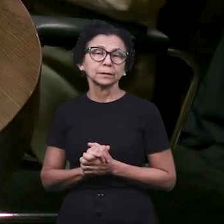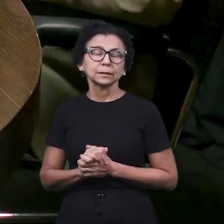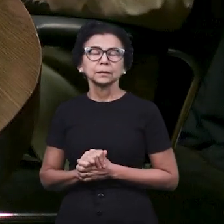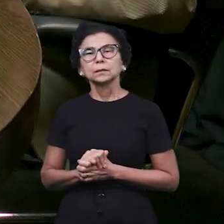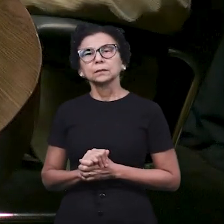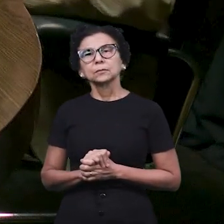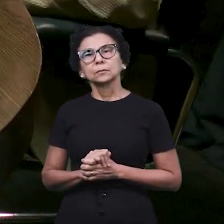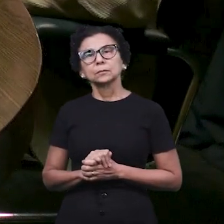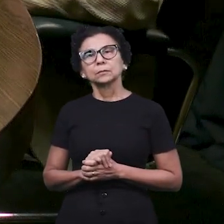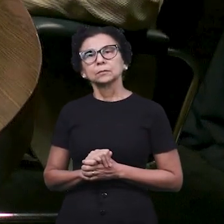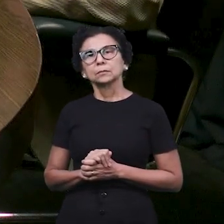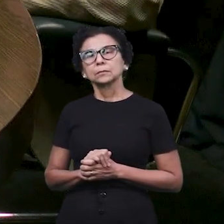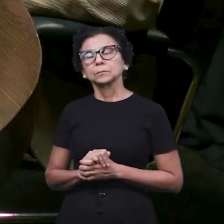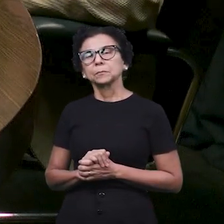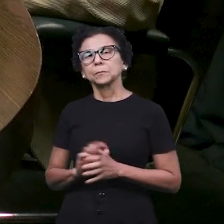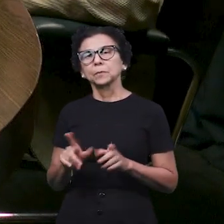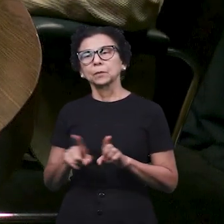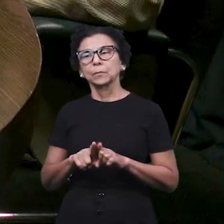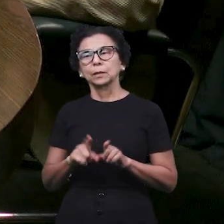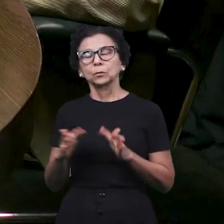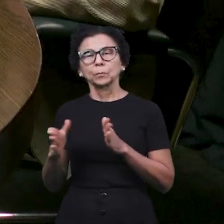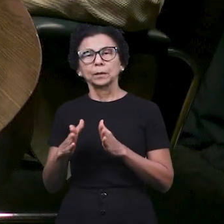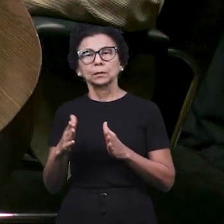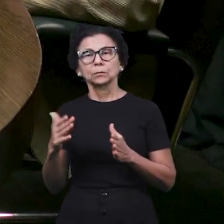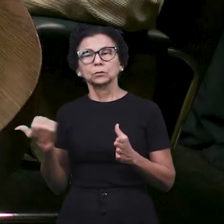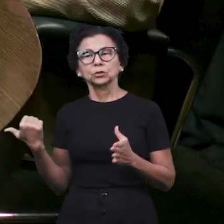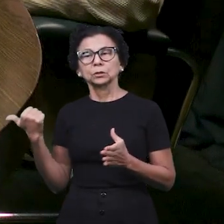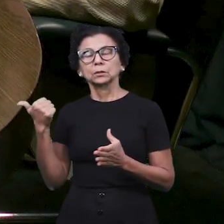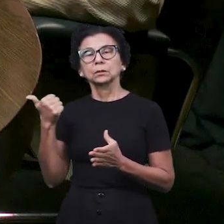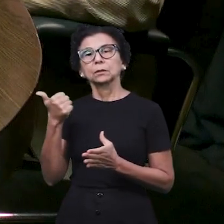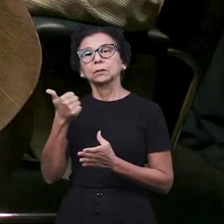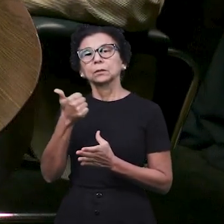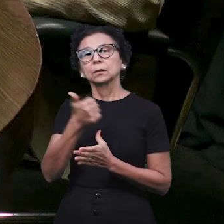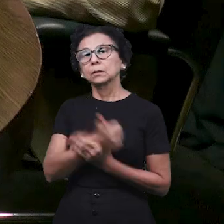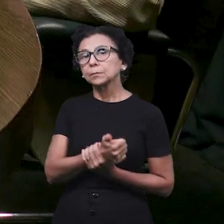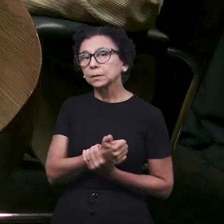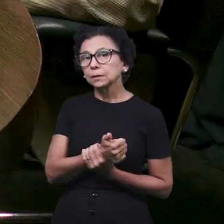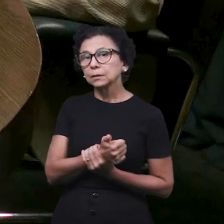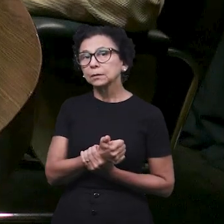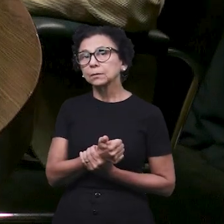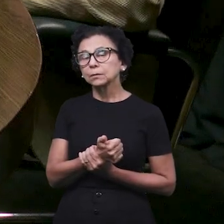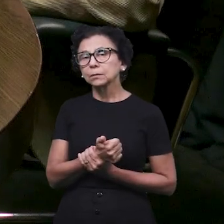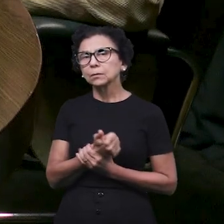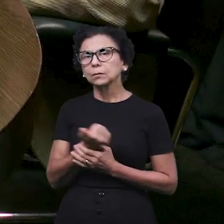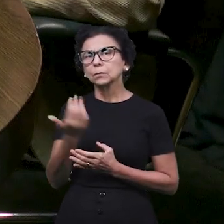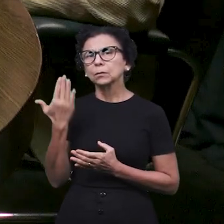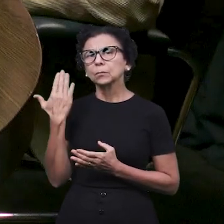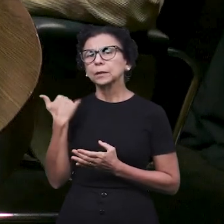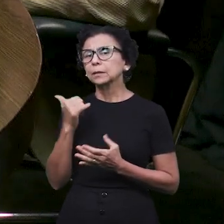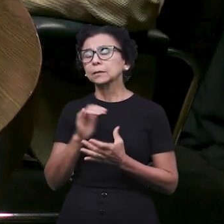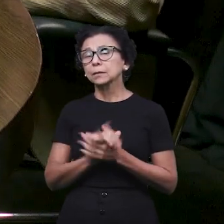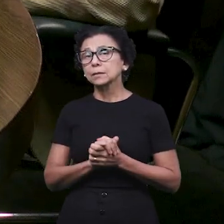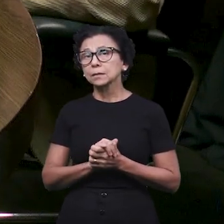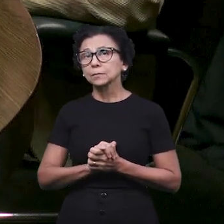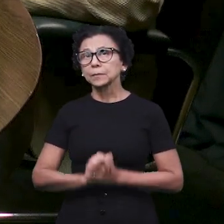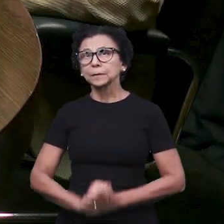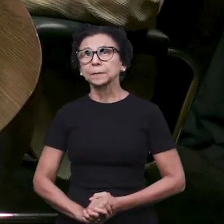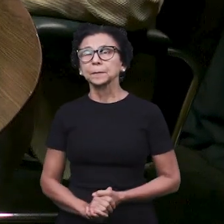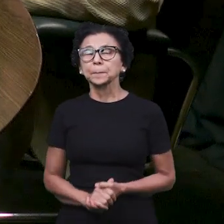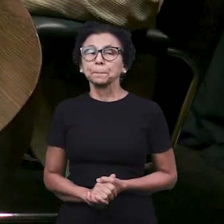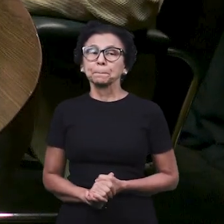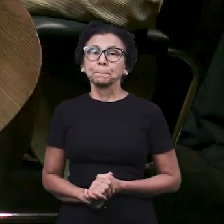da pessoa, não. Então, veja bem, é sábio, é prudente que os pais